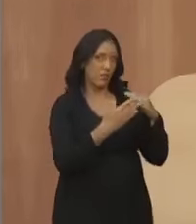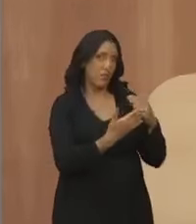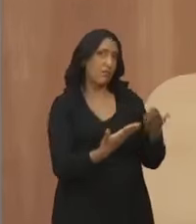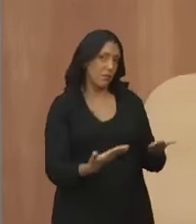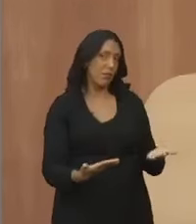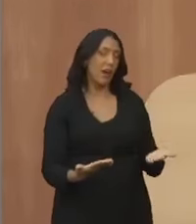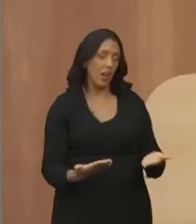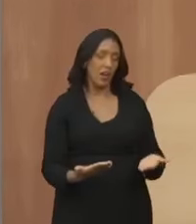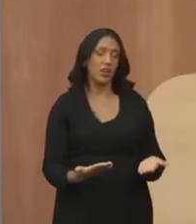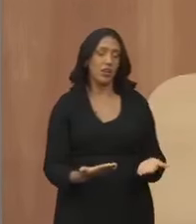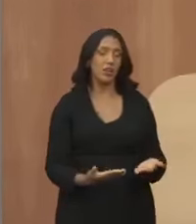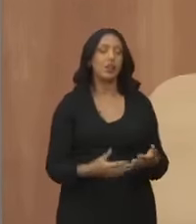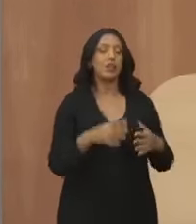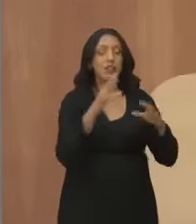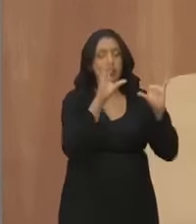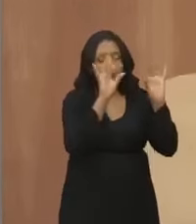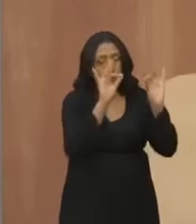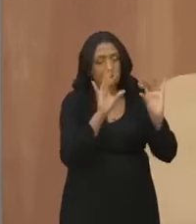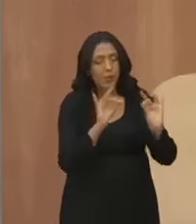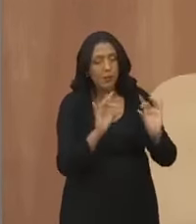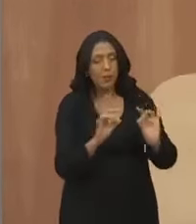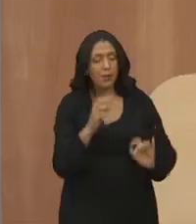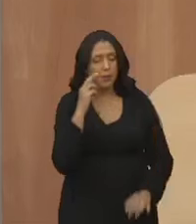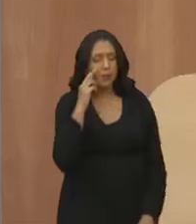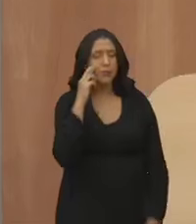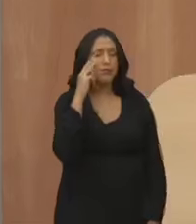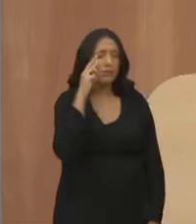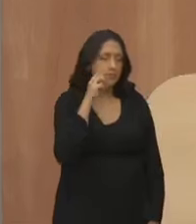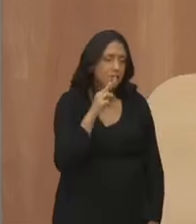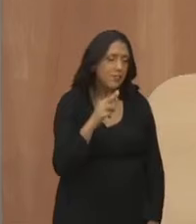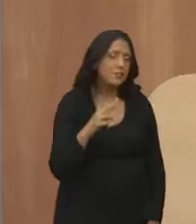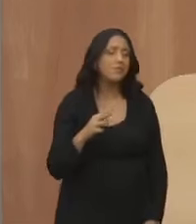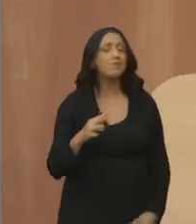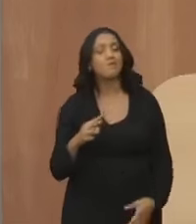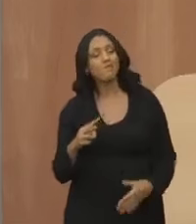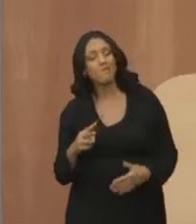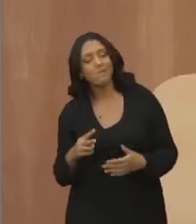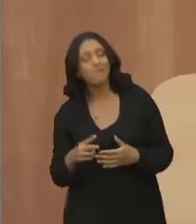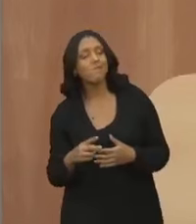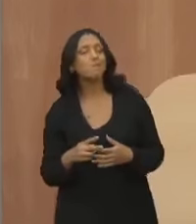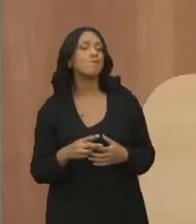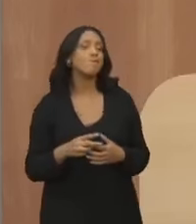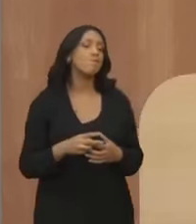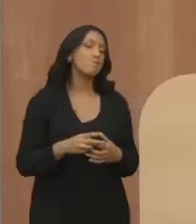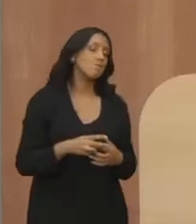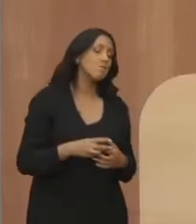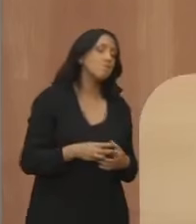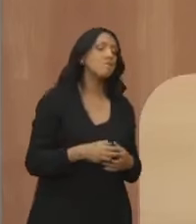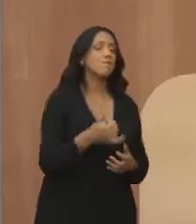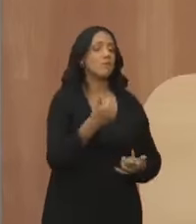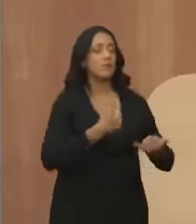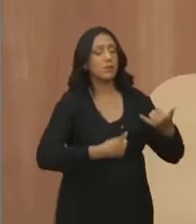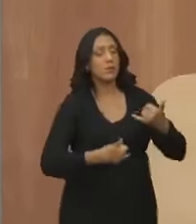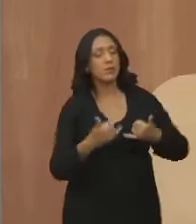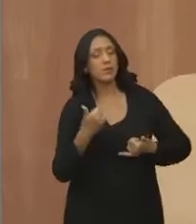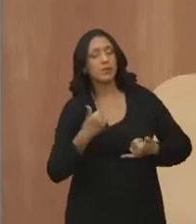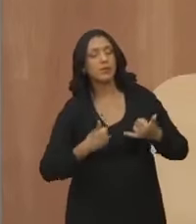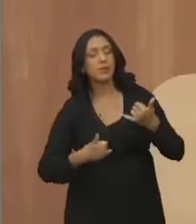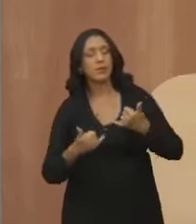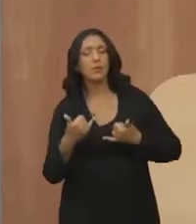instalação dessa subprefeitura na região deles, para que eles tenham, além da voz que eles já têm junto a nós aqui desta casa e